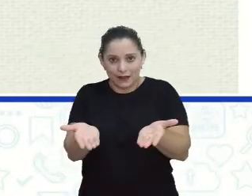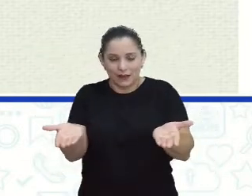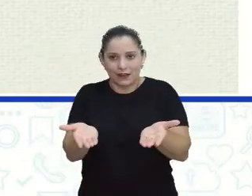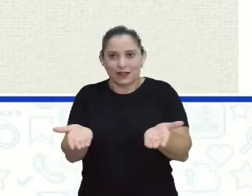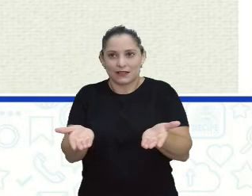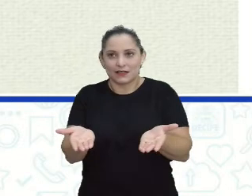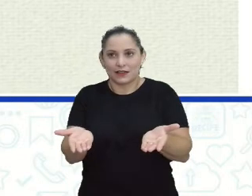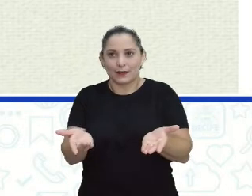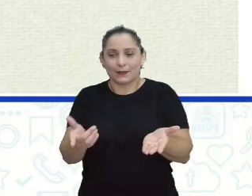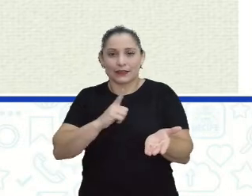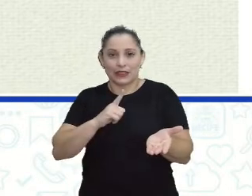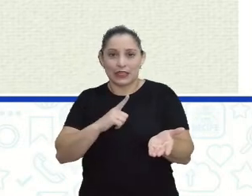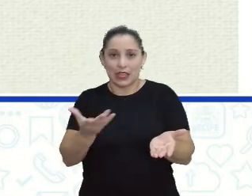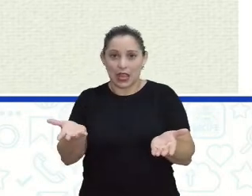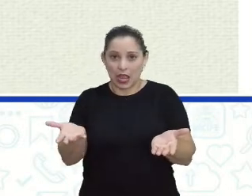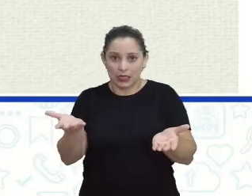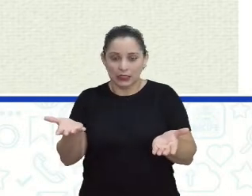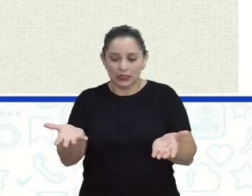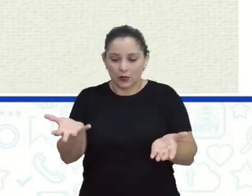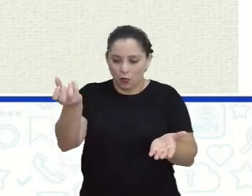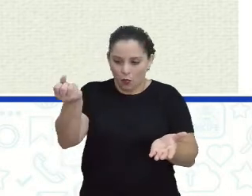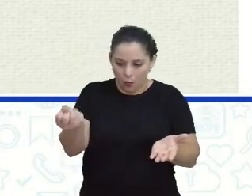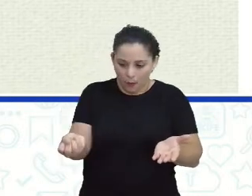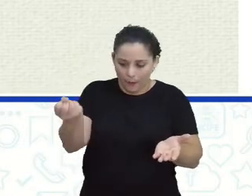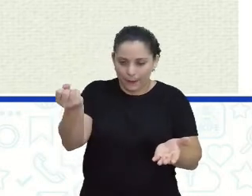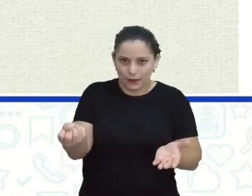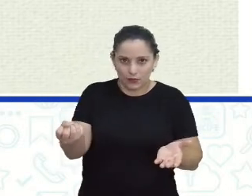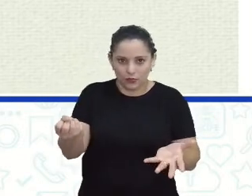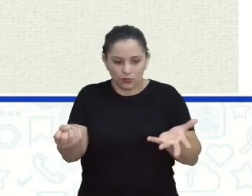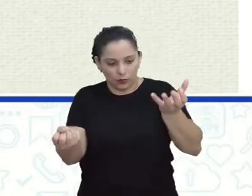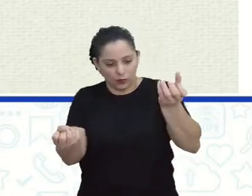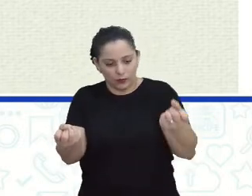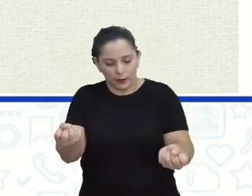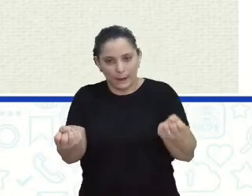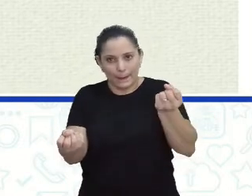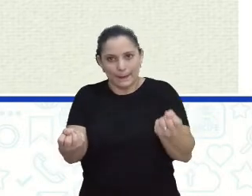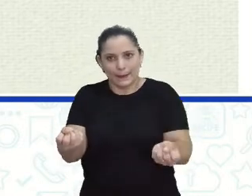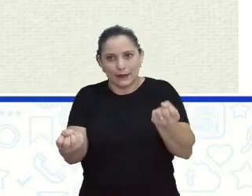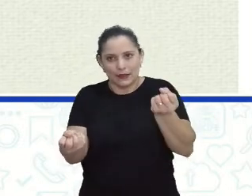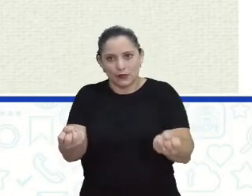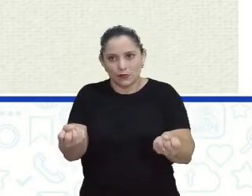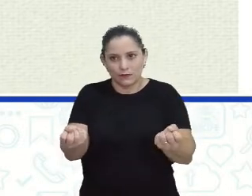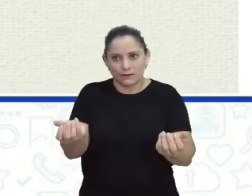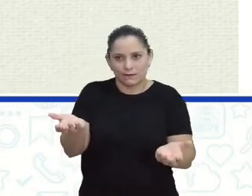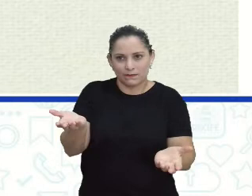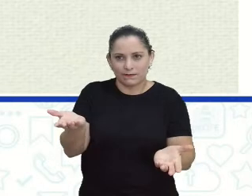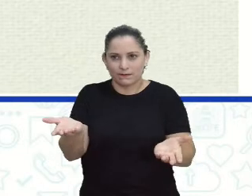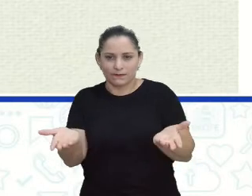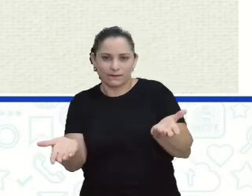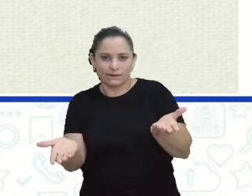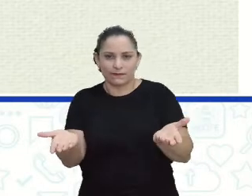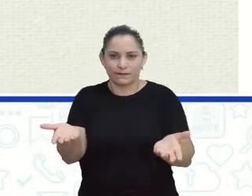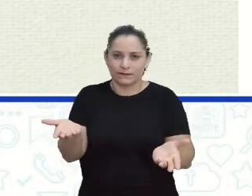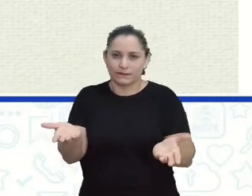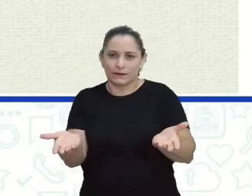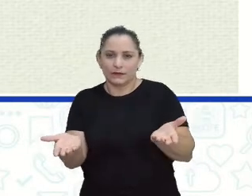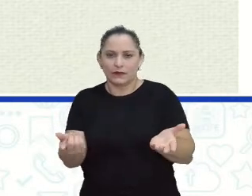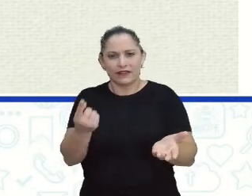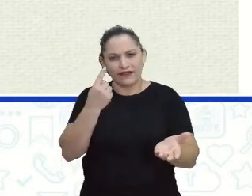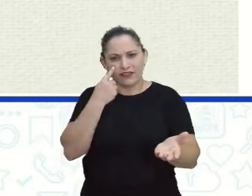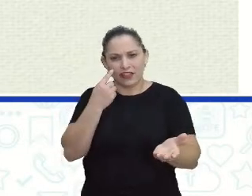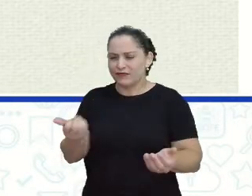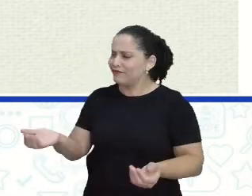esfera, um peso de 8 kg equilibrado com um peso de 10 kg. Então, intuitivamente, a gente olha para